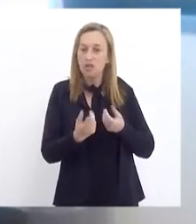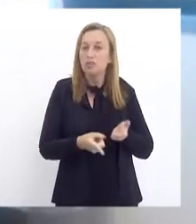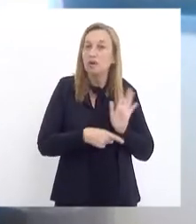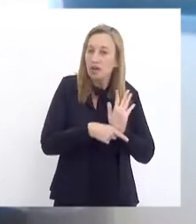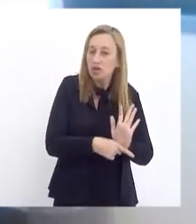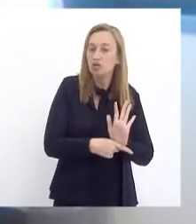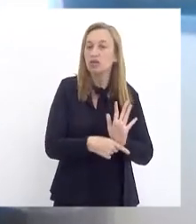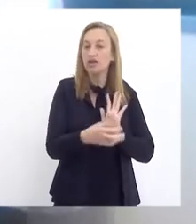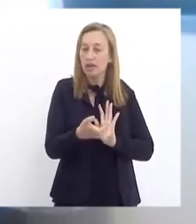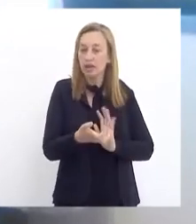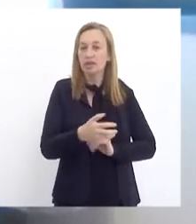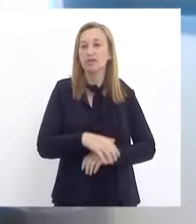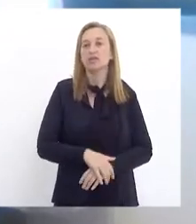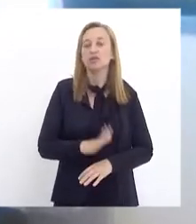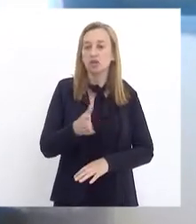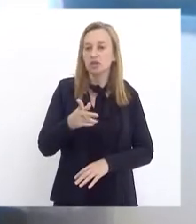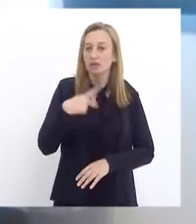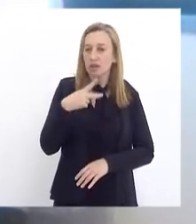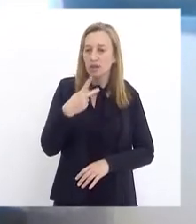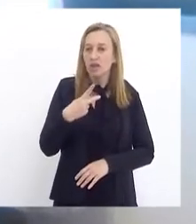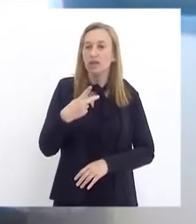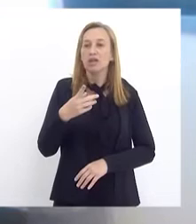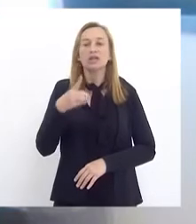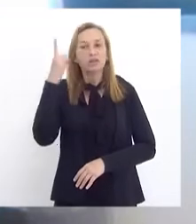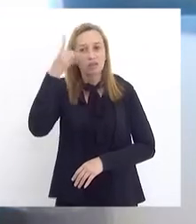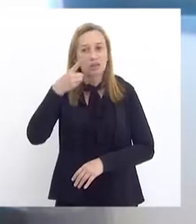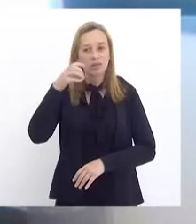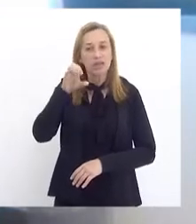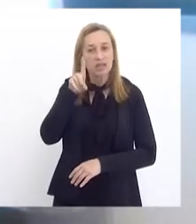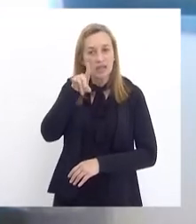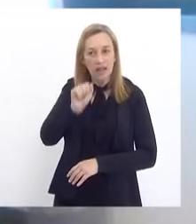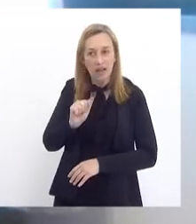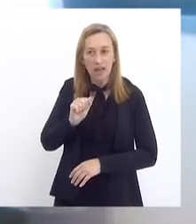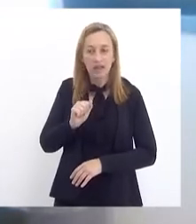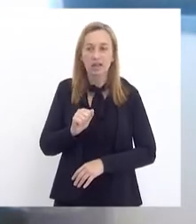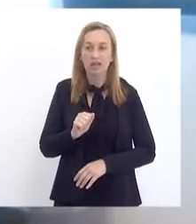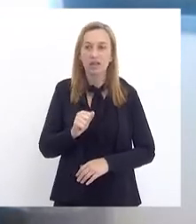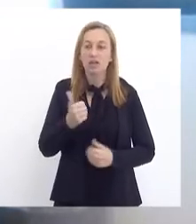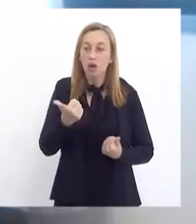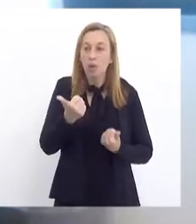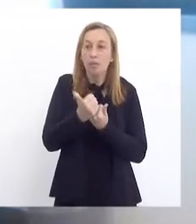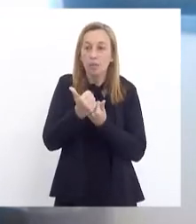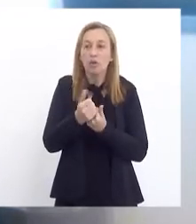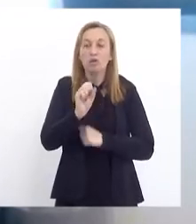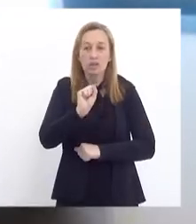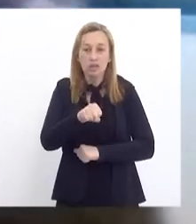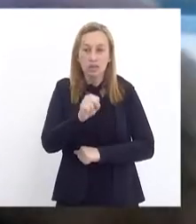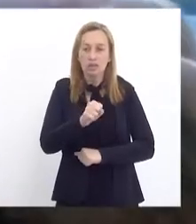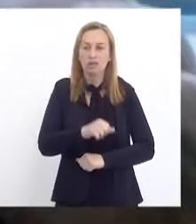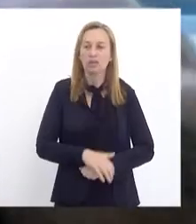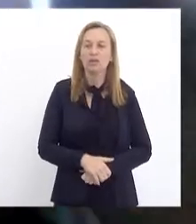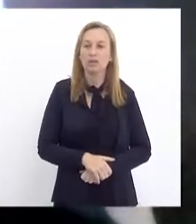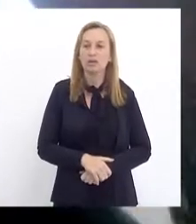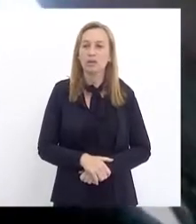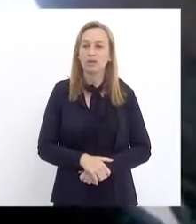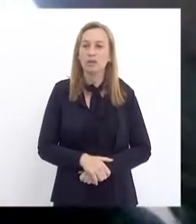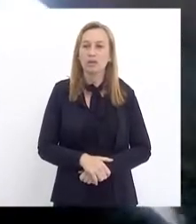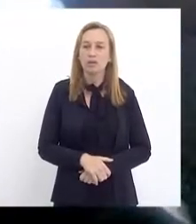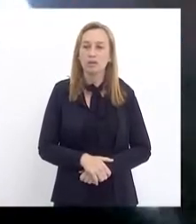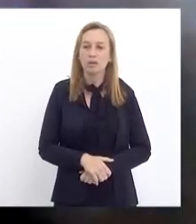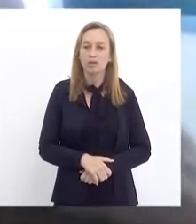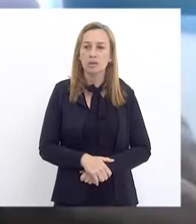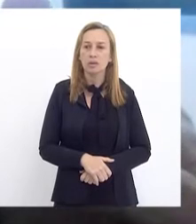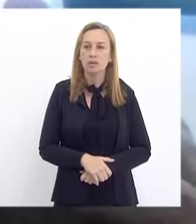Acho que já falei com a Célia Jordão, com a deputada Célia Jordão, e sou apoiante desta ideia. Mas não